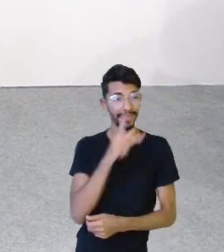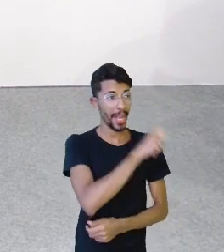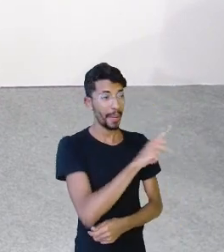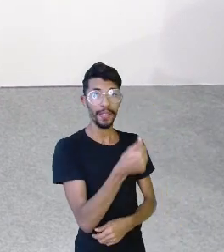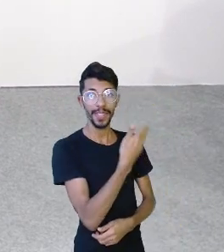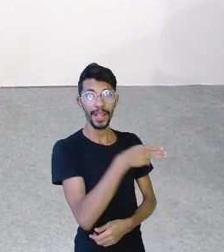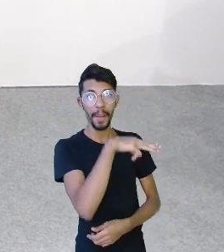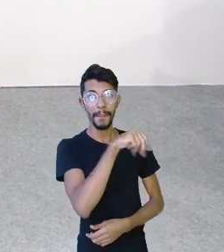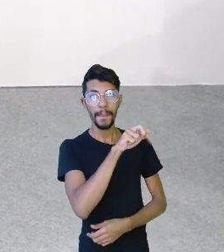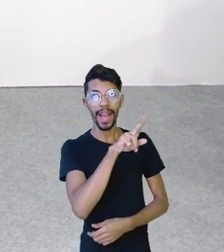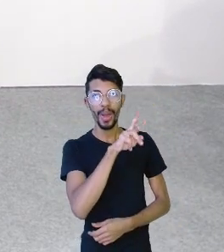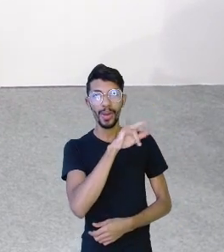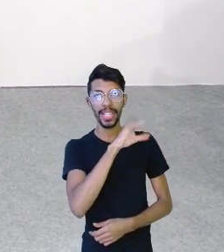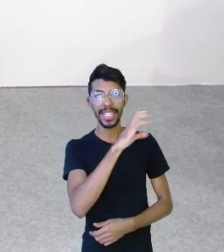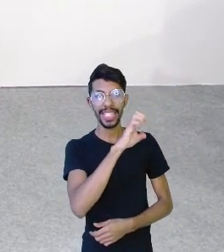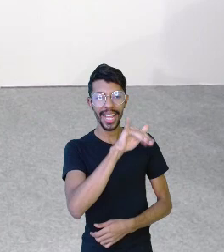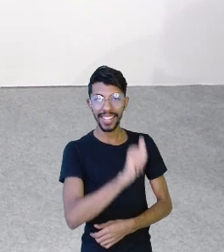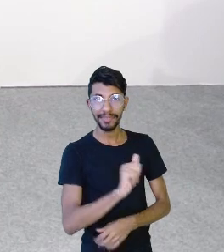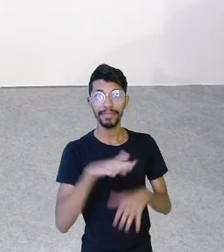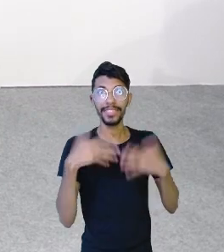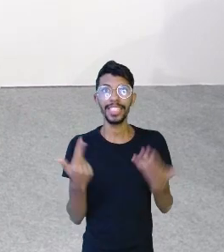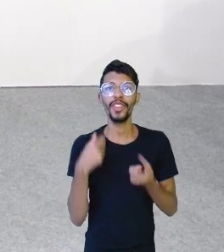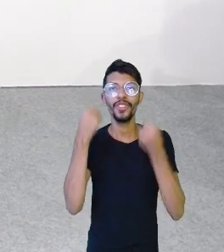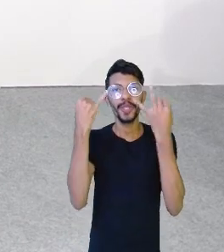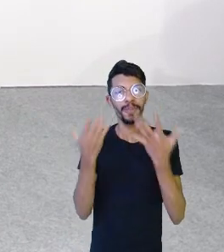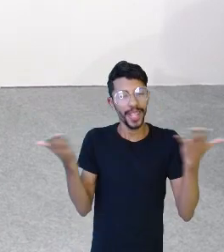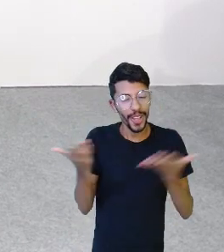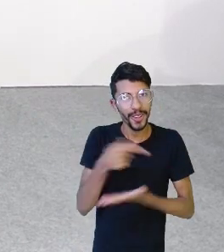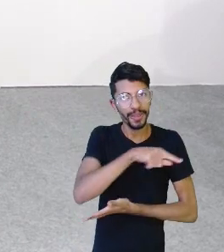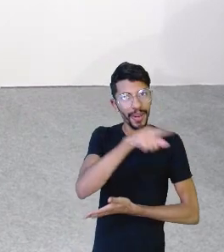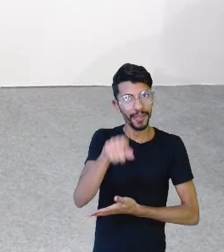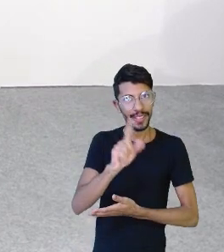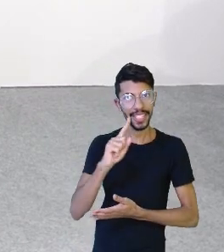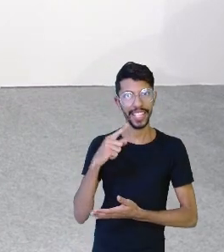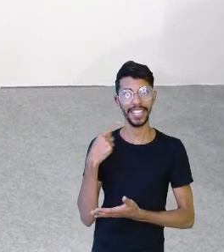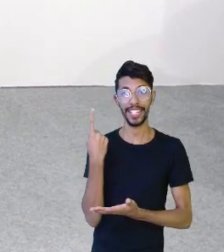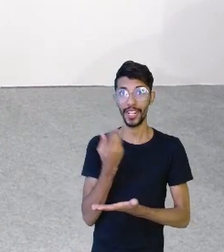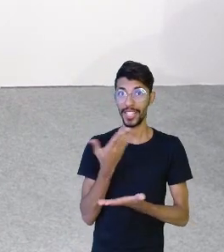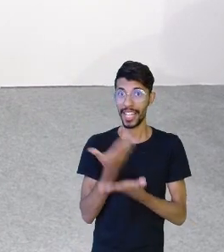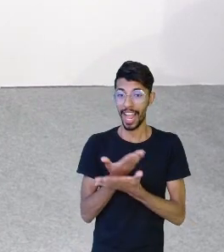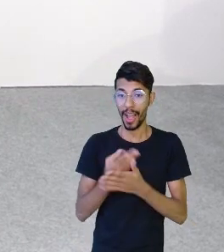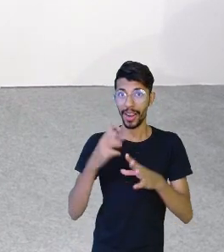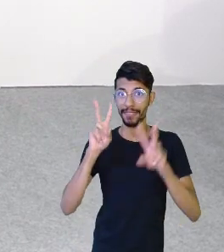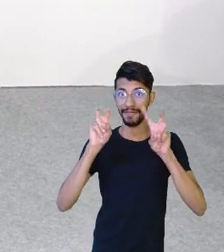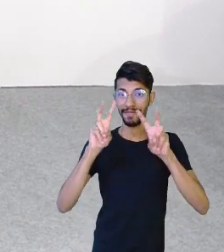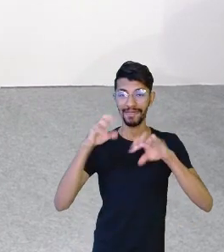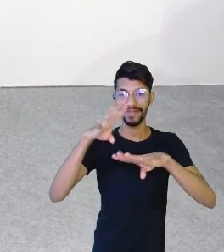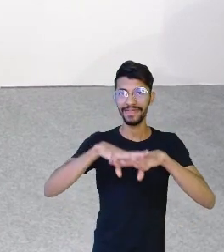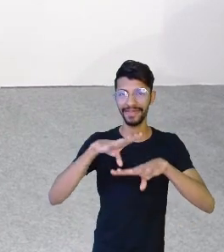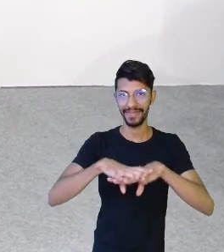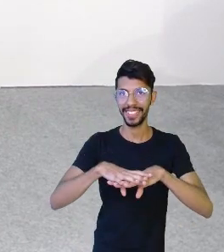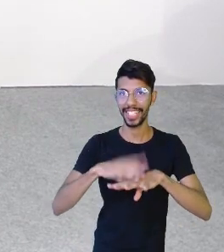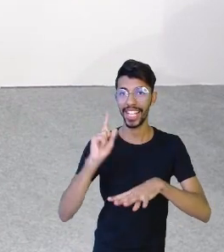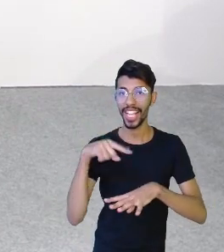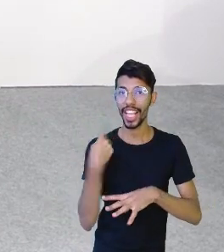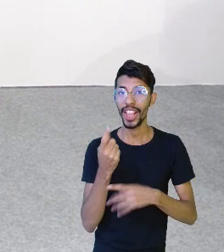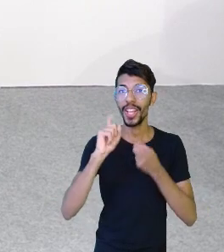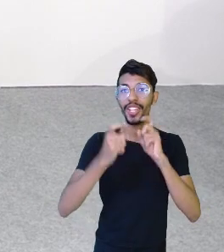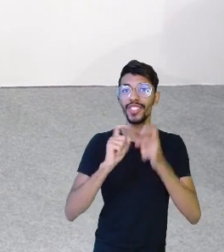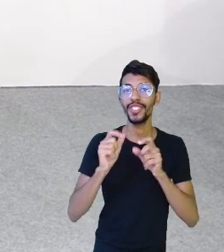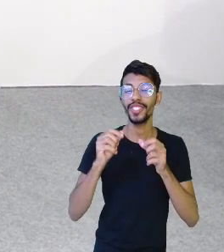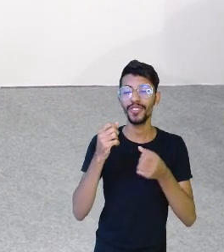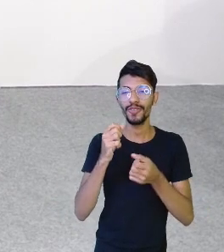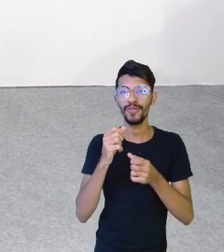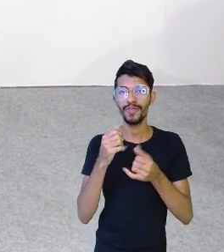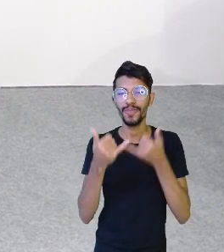Mauriceia. Então, como eu falei hoje para vocês na nossa aula de multiplicação, que nós hoje iríamos fazer um